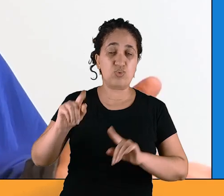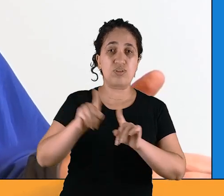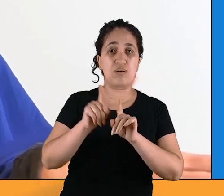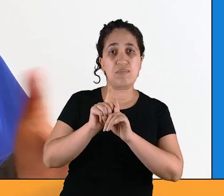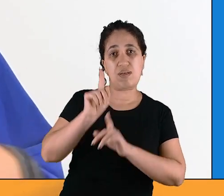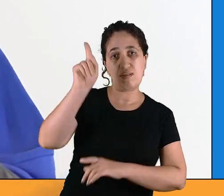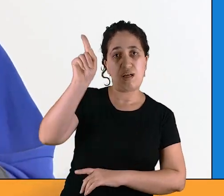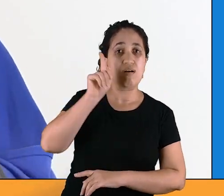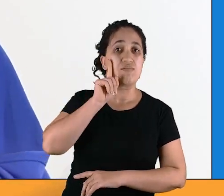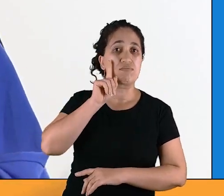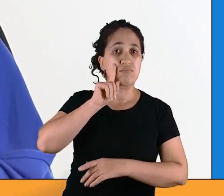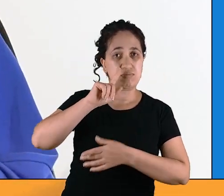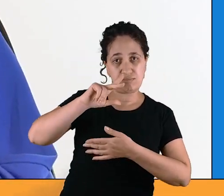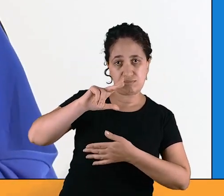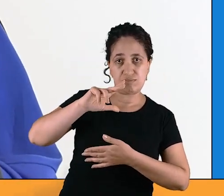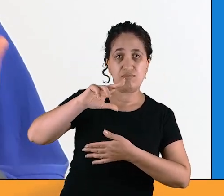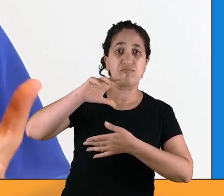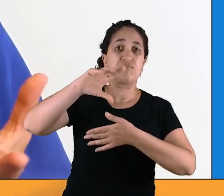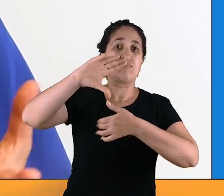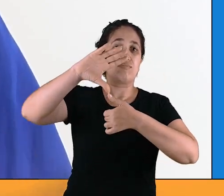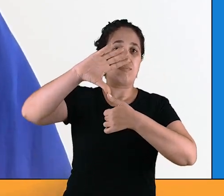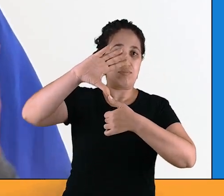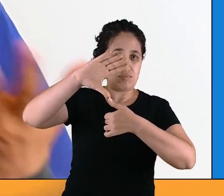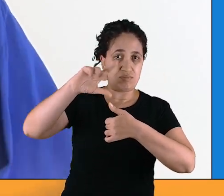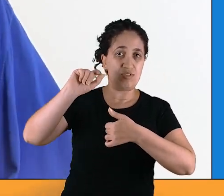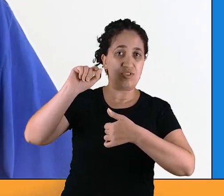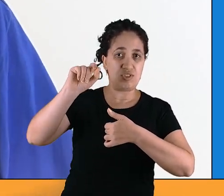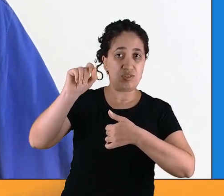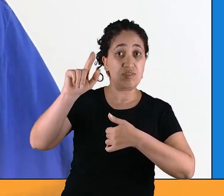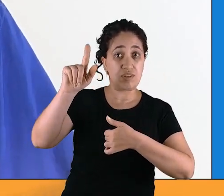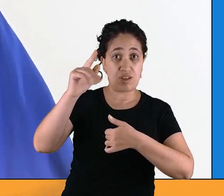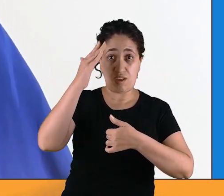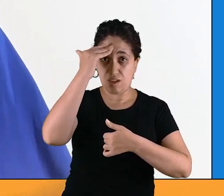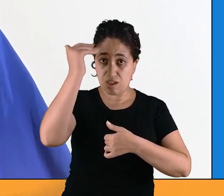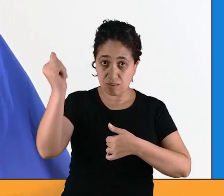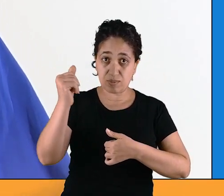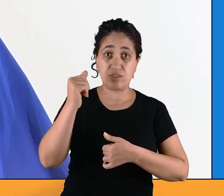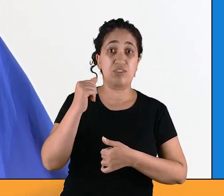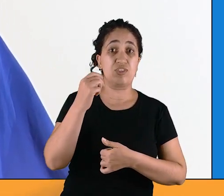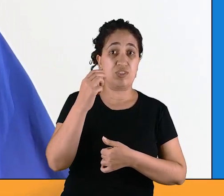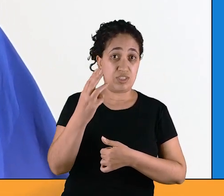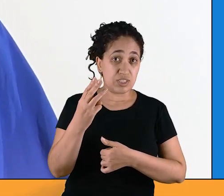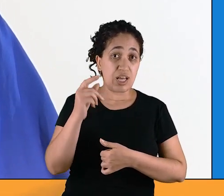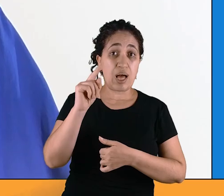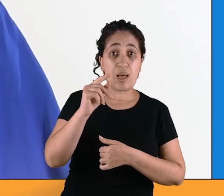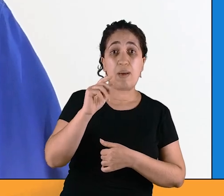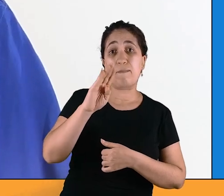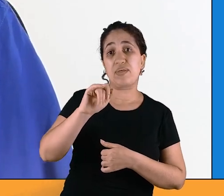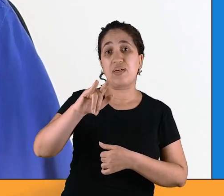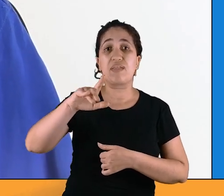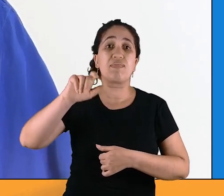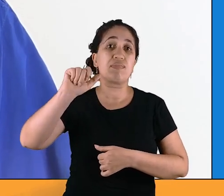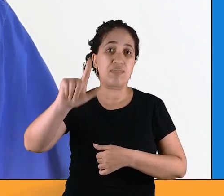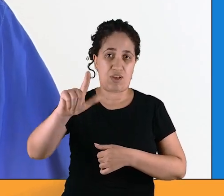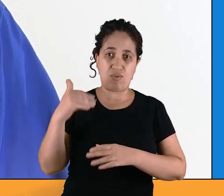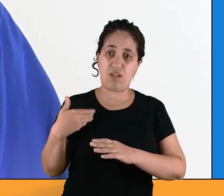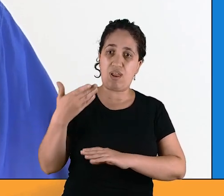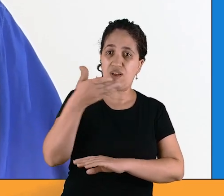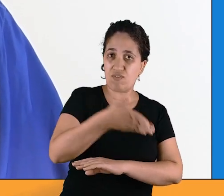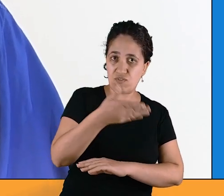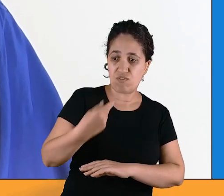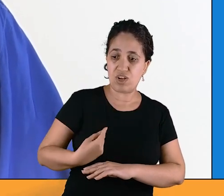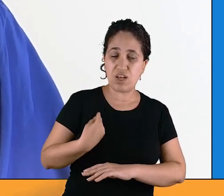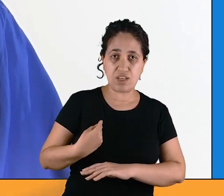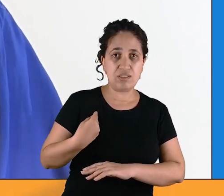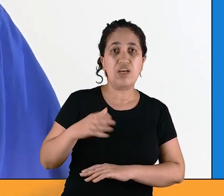artista norte-americana que tem um trabalho muito reconhecido, que inclusive estava na 35ª Bienal, que é a Judith Scott, né, que era